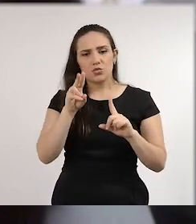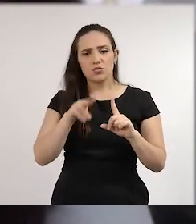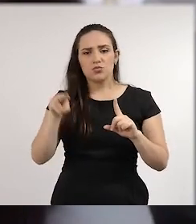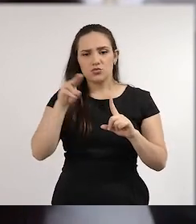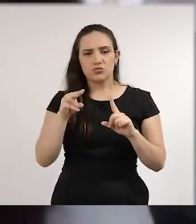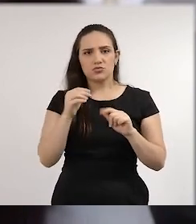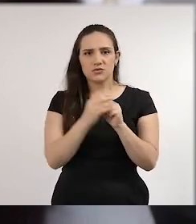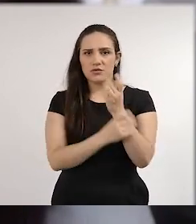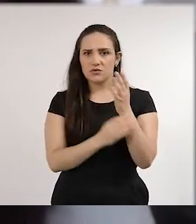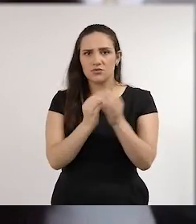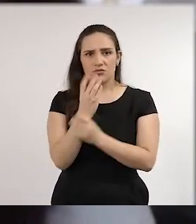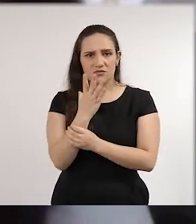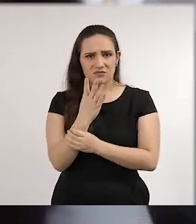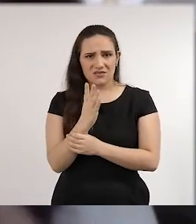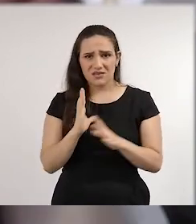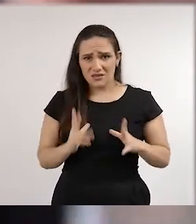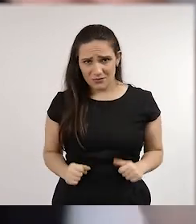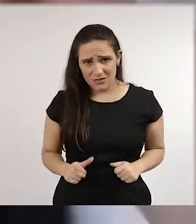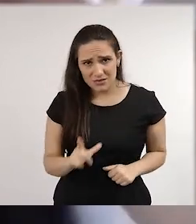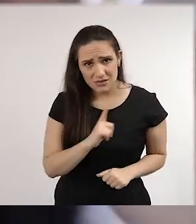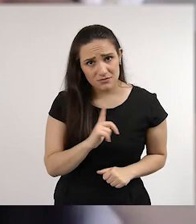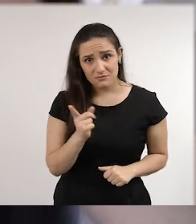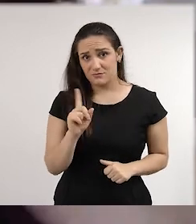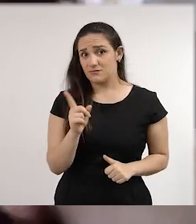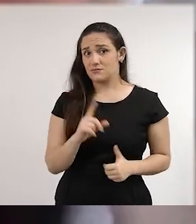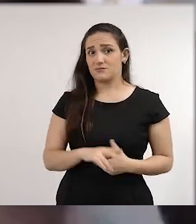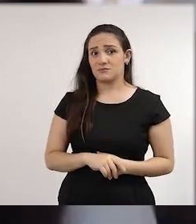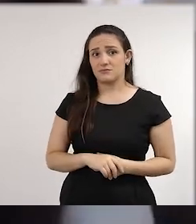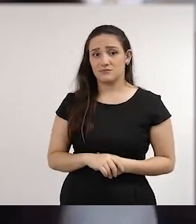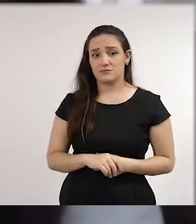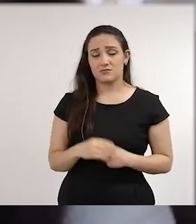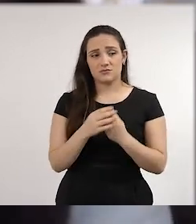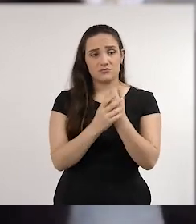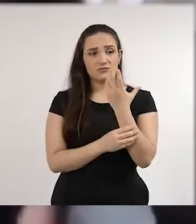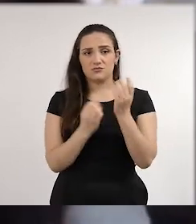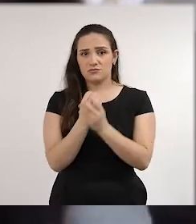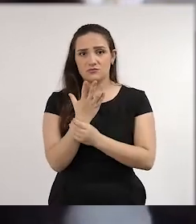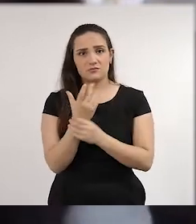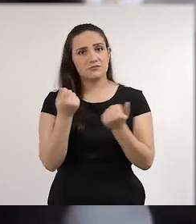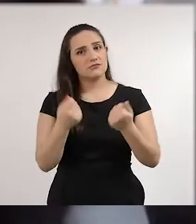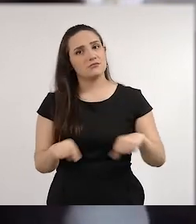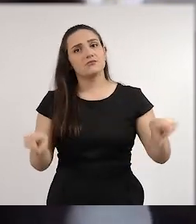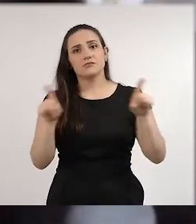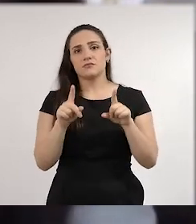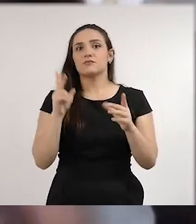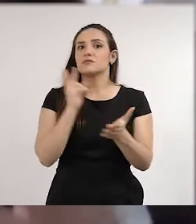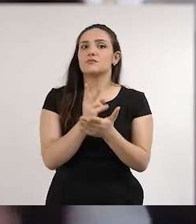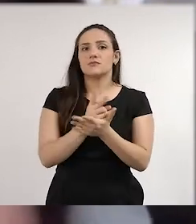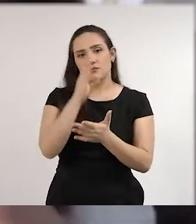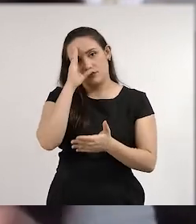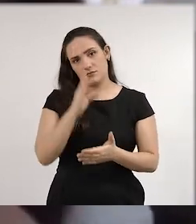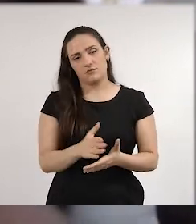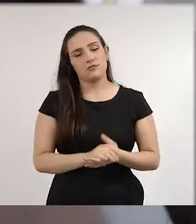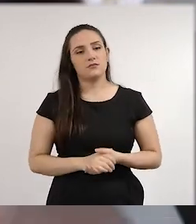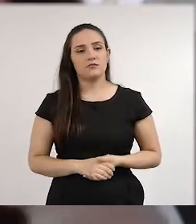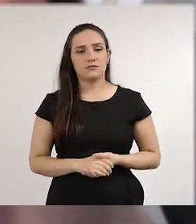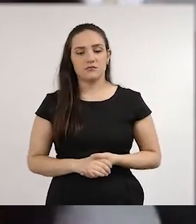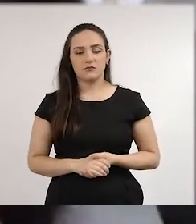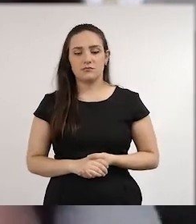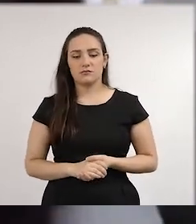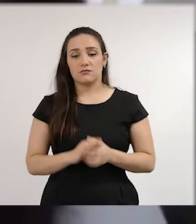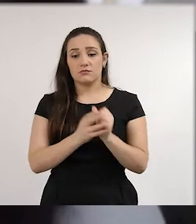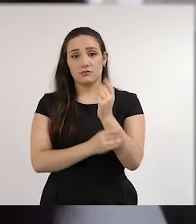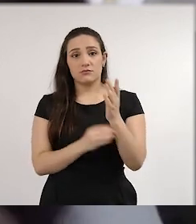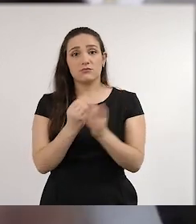é higiênico. Tá? A luva, a gente não precisa estar com ela. A luva não. É